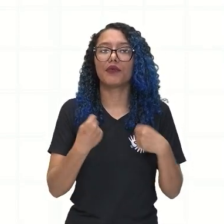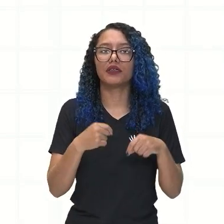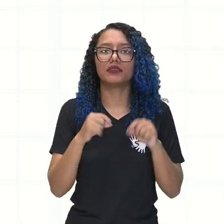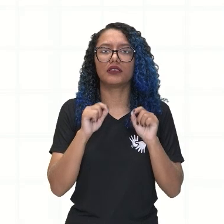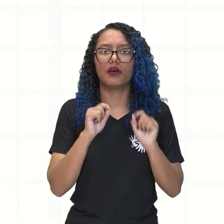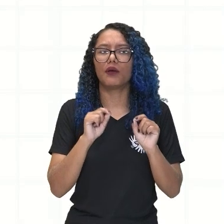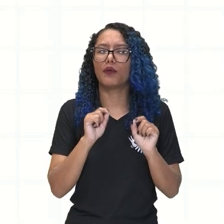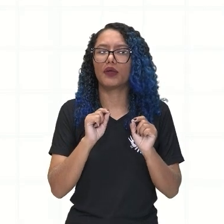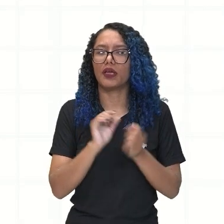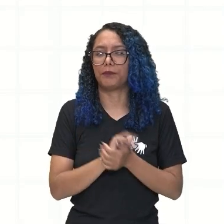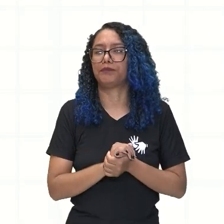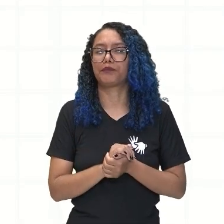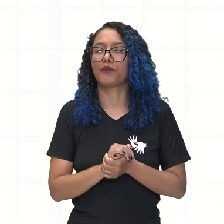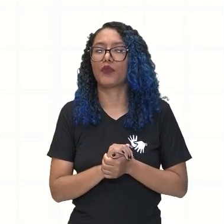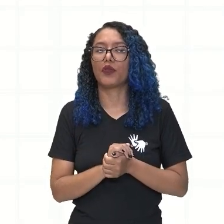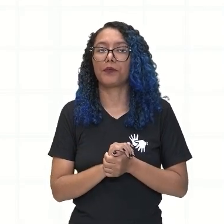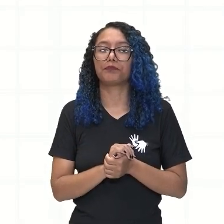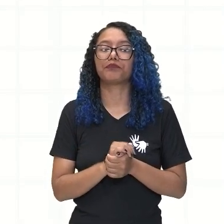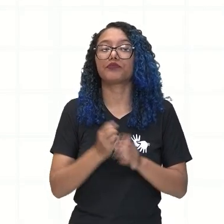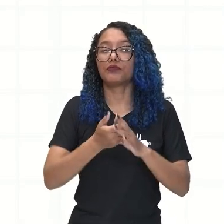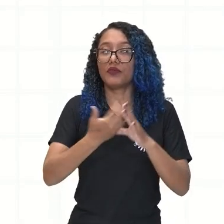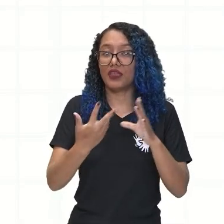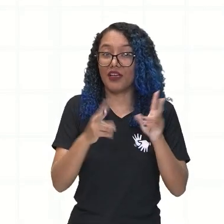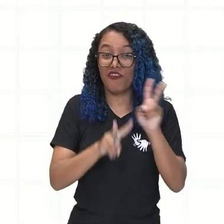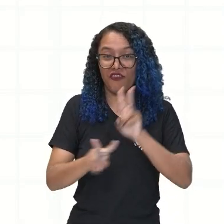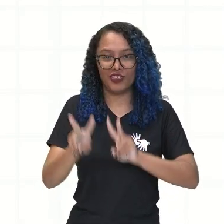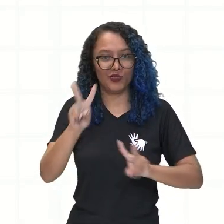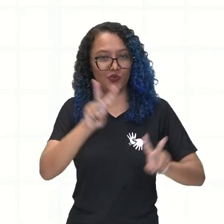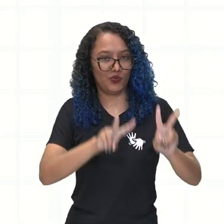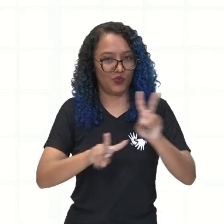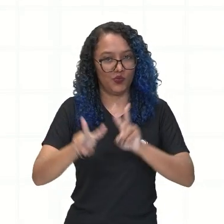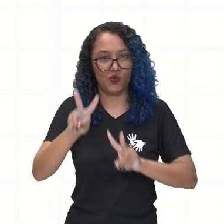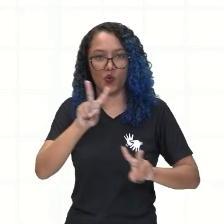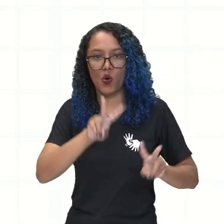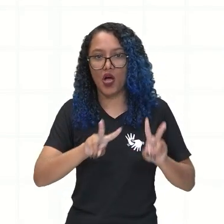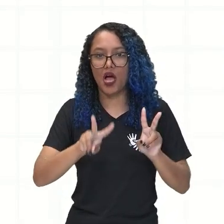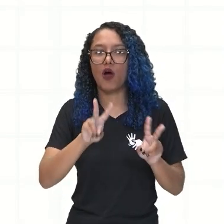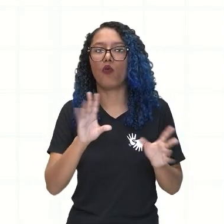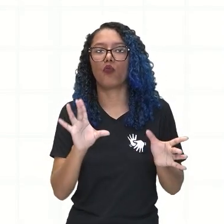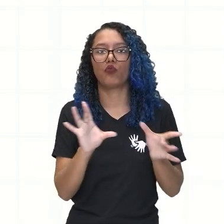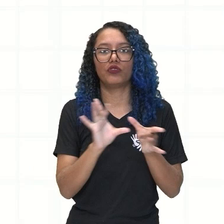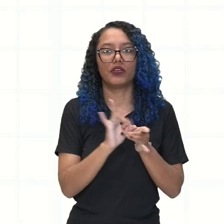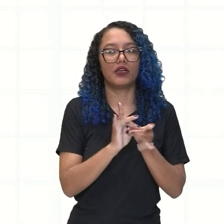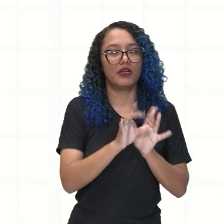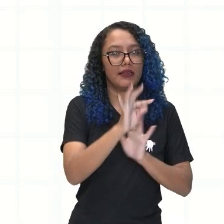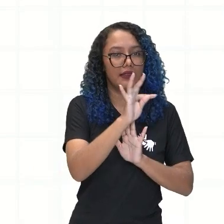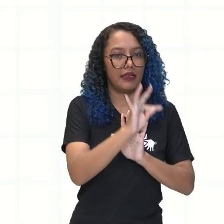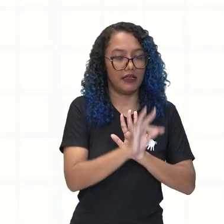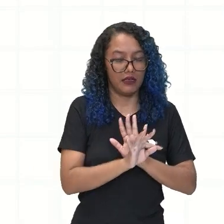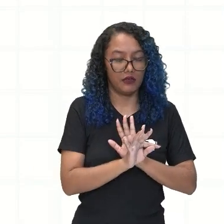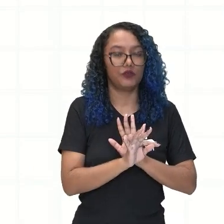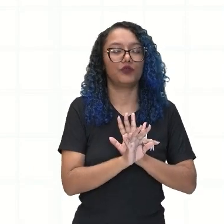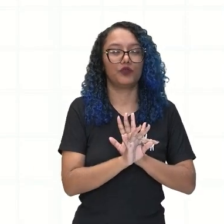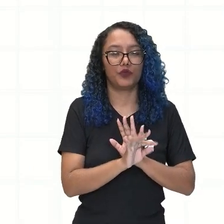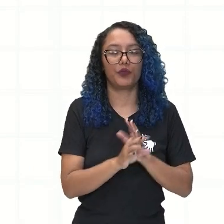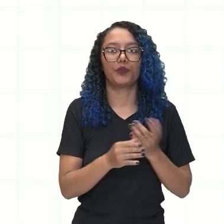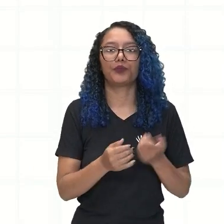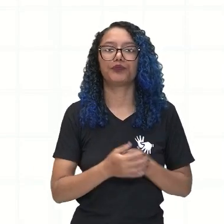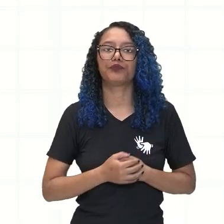visuais. Abordamos aqui os recursos visuais aliados ao texto. Né? Ele vai